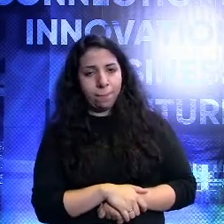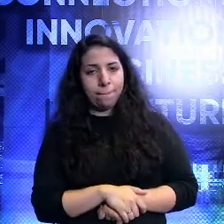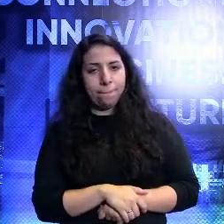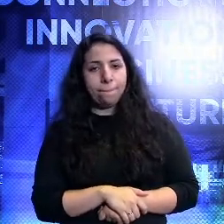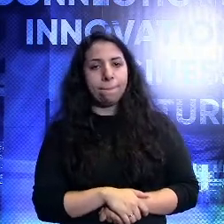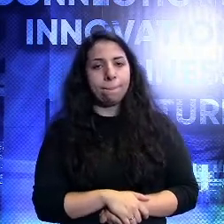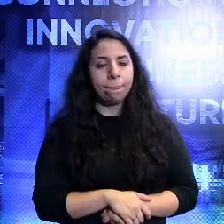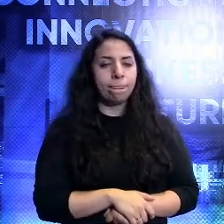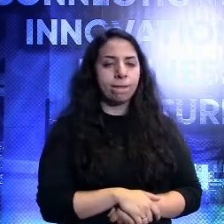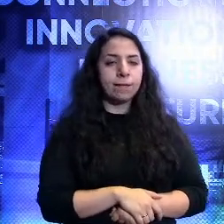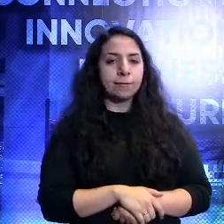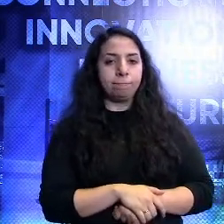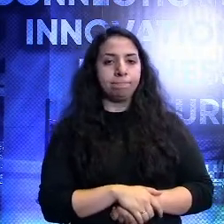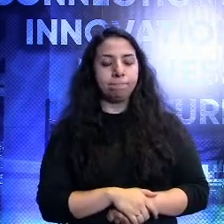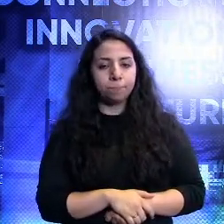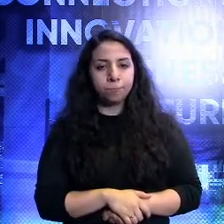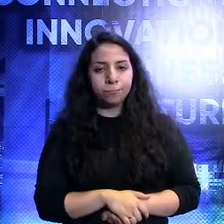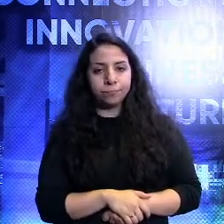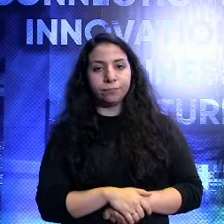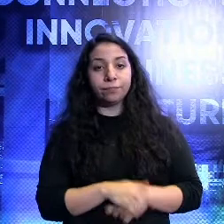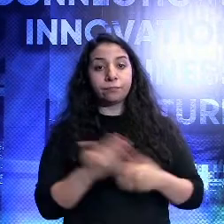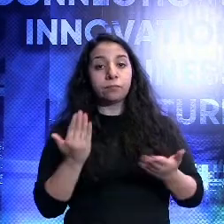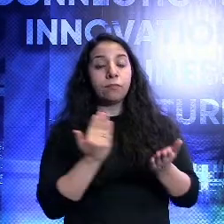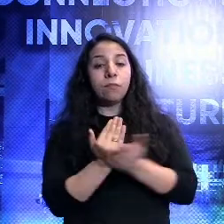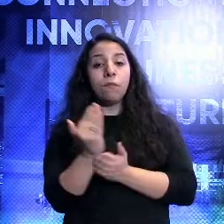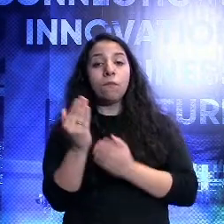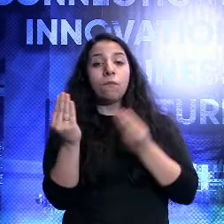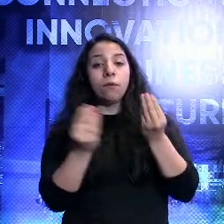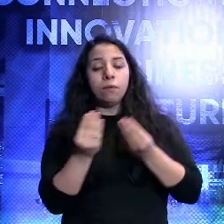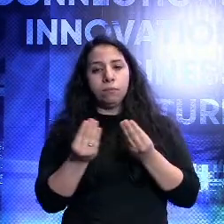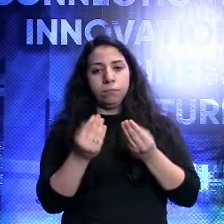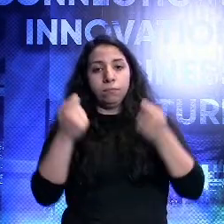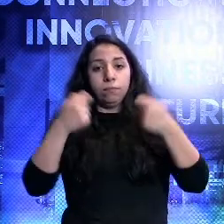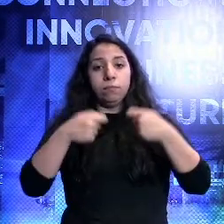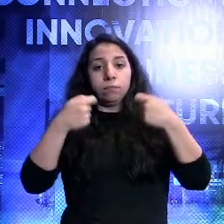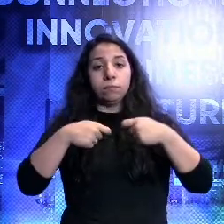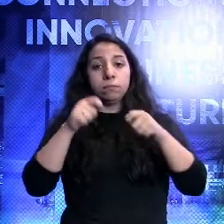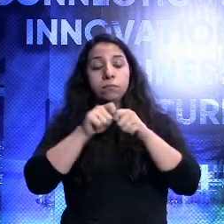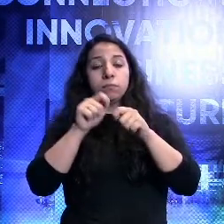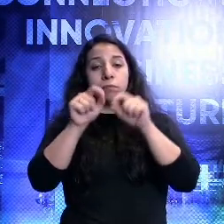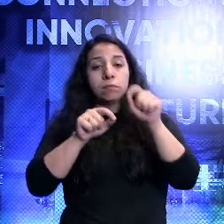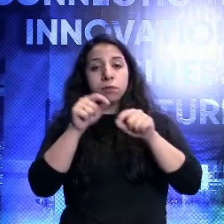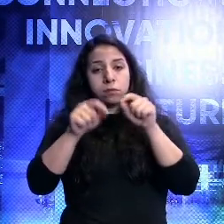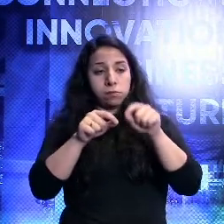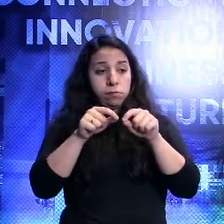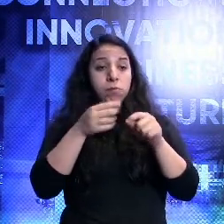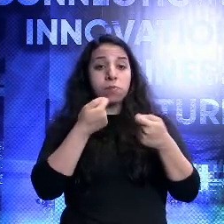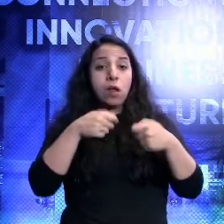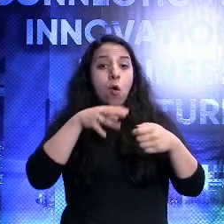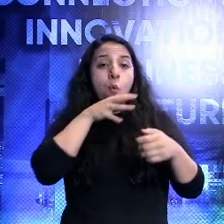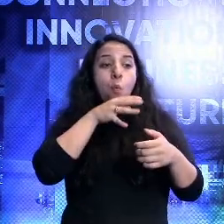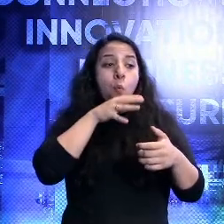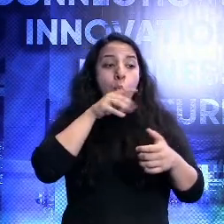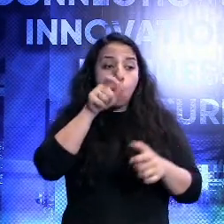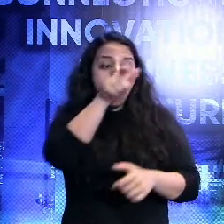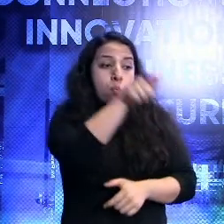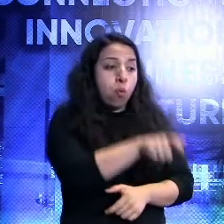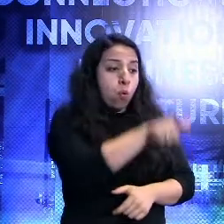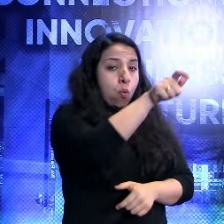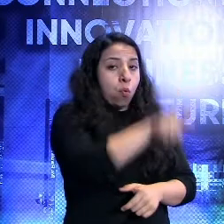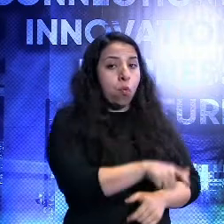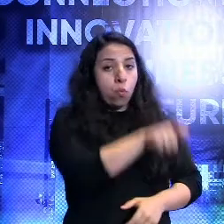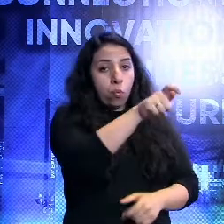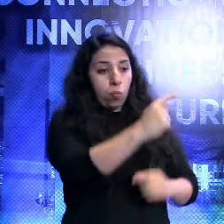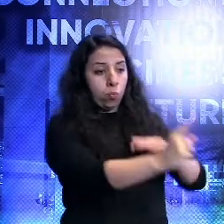Bom, como é que a gente começa? O que a gente precisa fazer? A gente precisa conhecer o nosso cliente ou usuário,